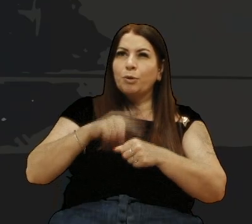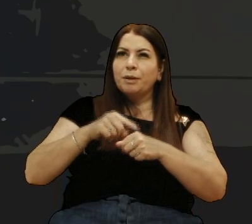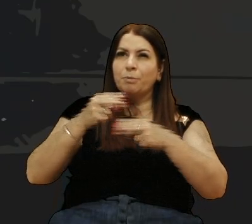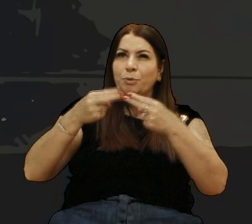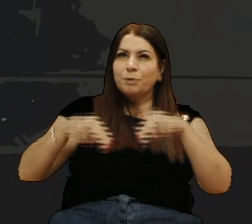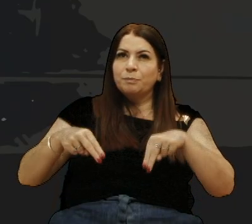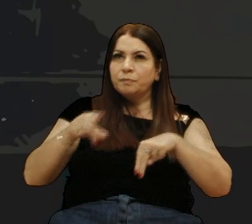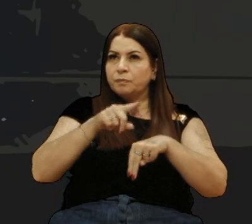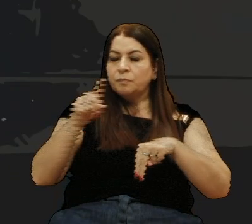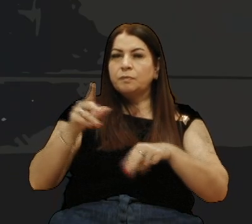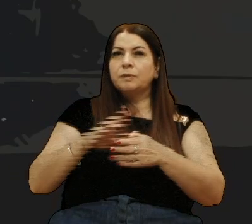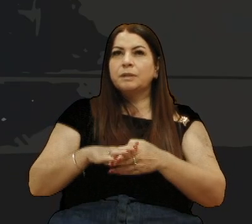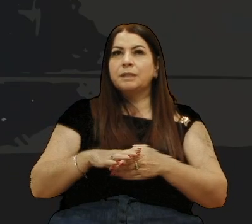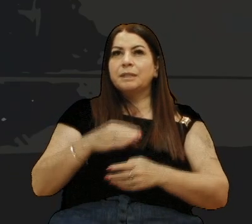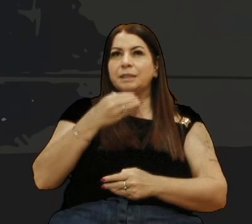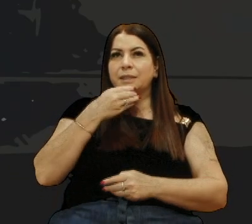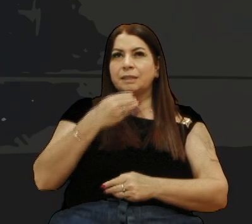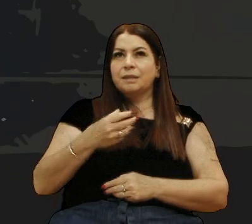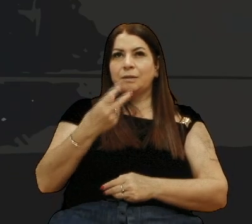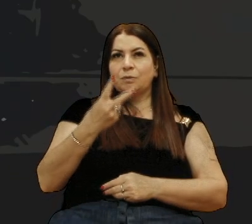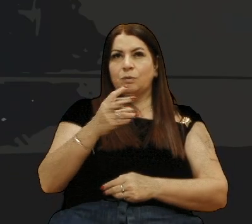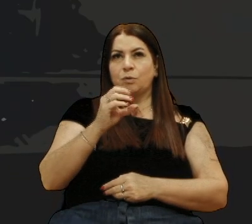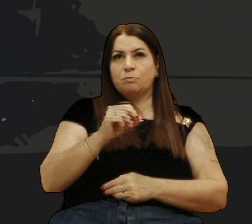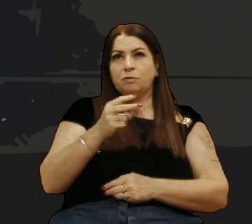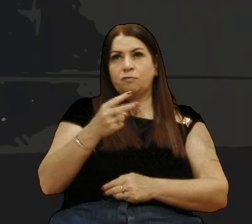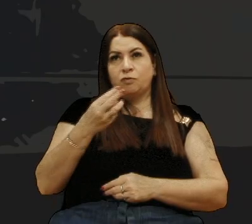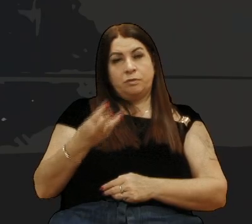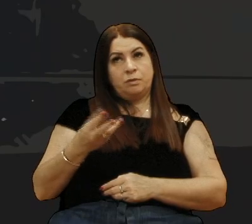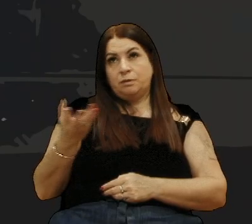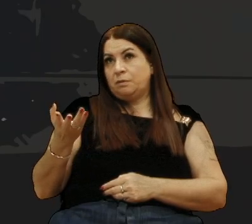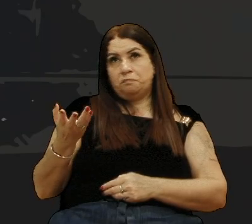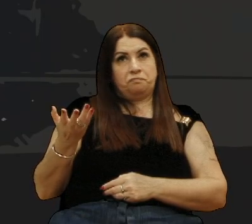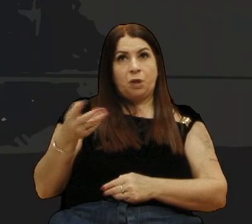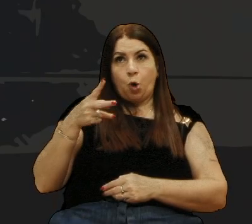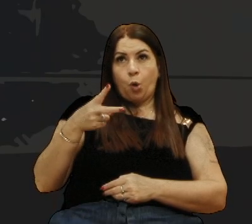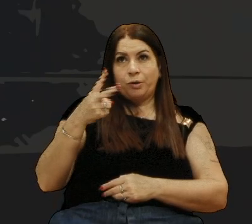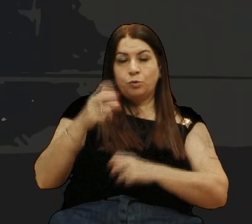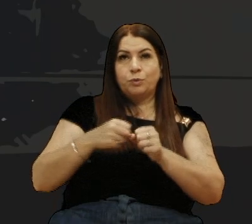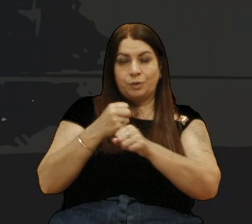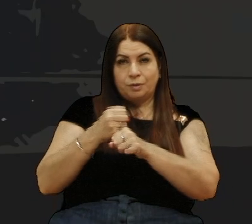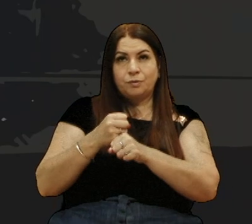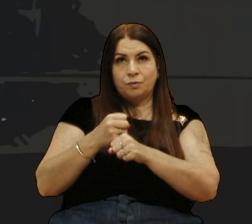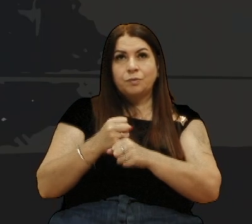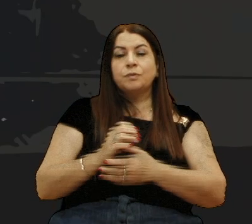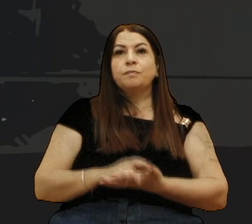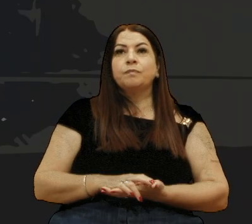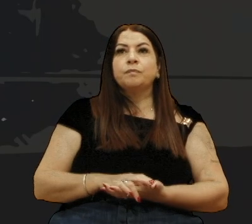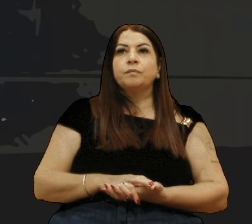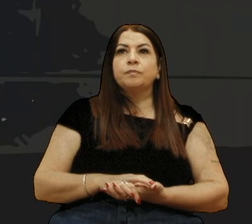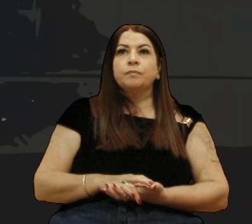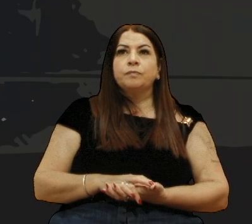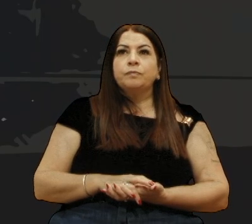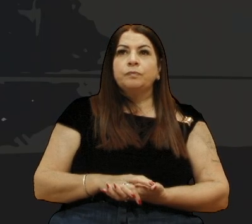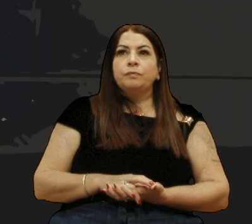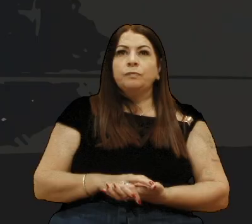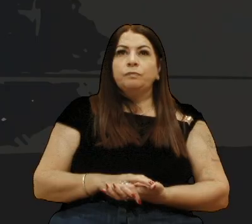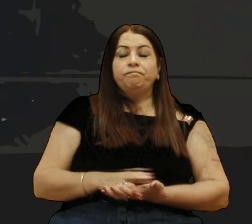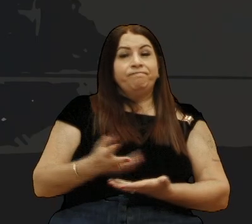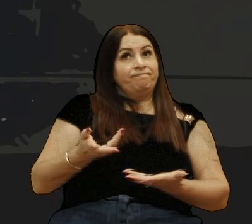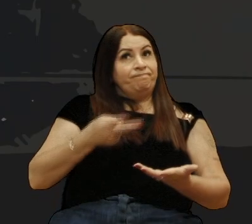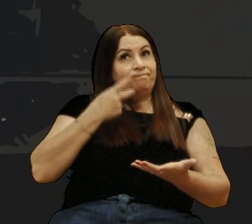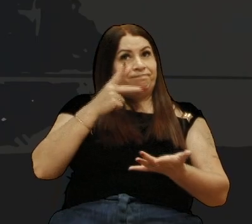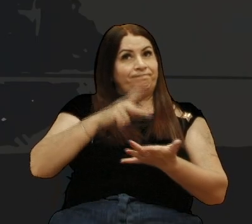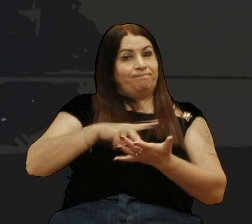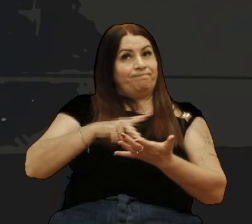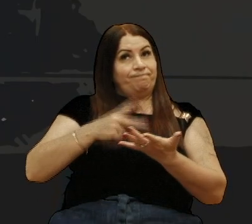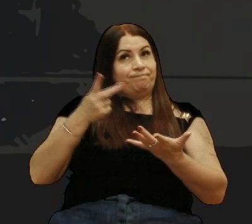recém-inaugurada, né? Porque dezembro de 2023, né? Fazem agora 2 anos. E, sinceramente,